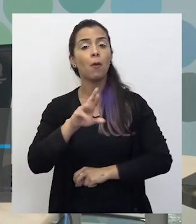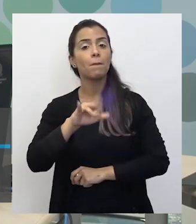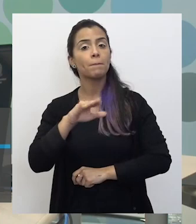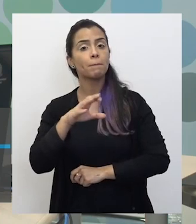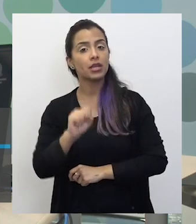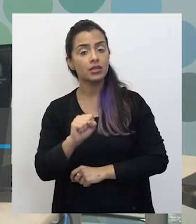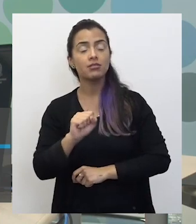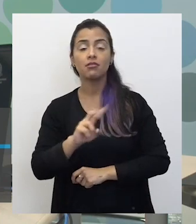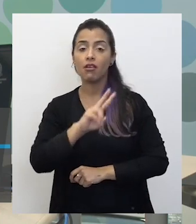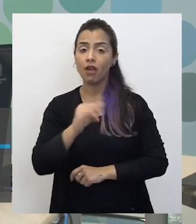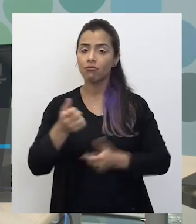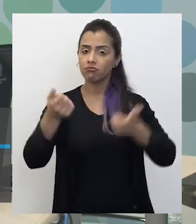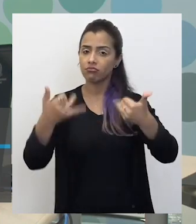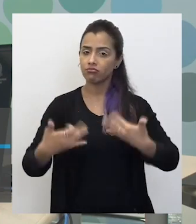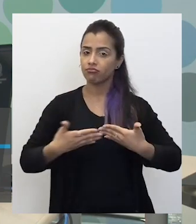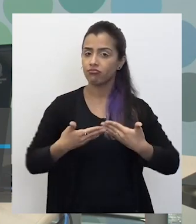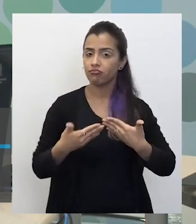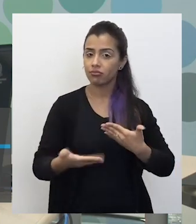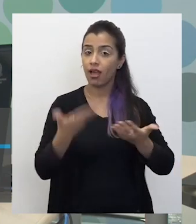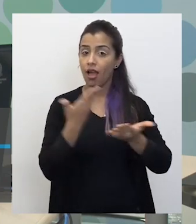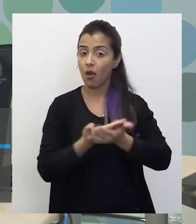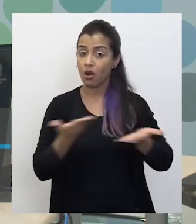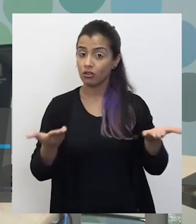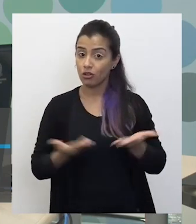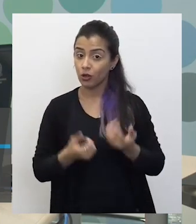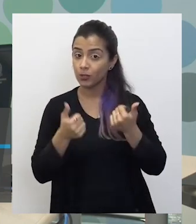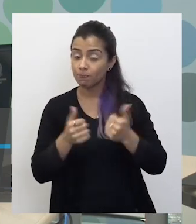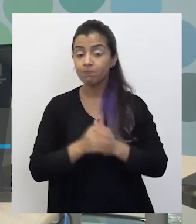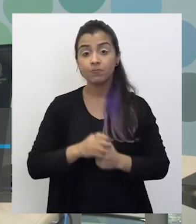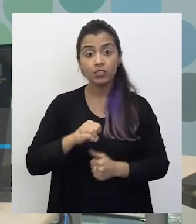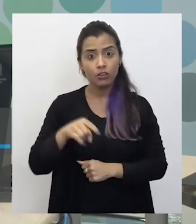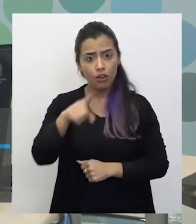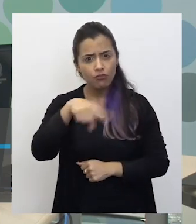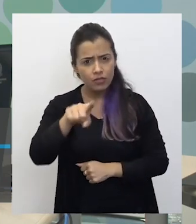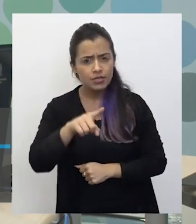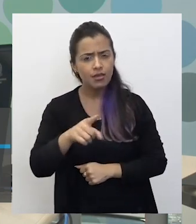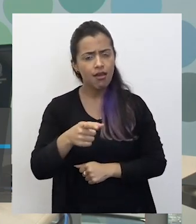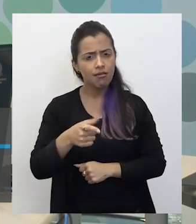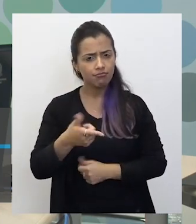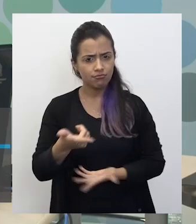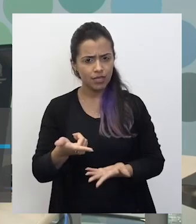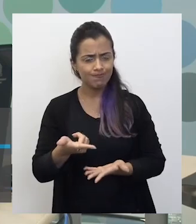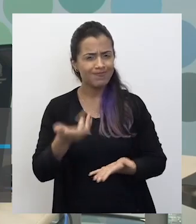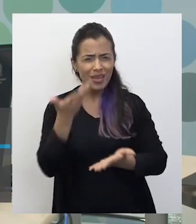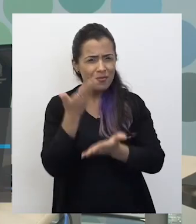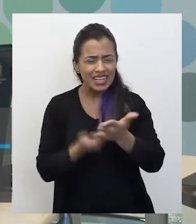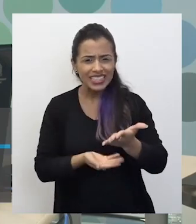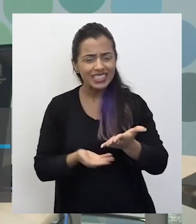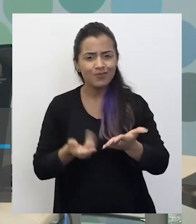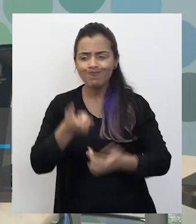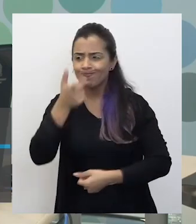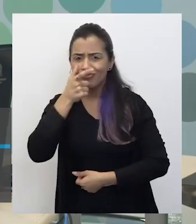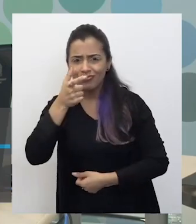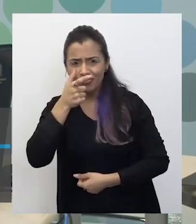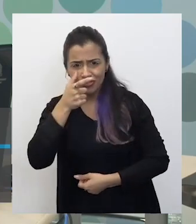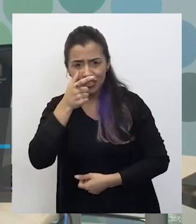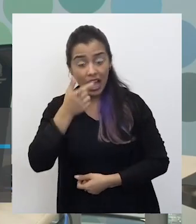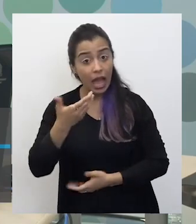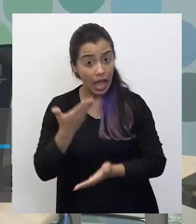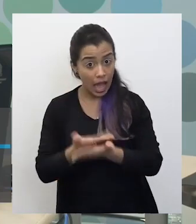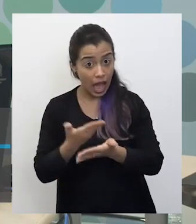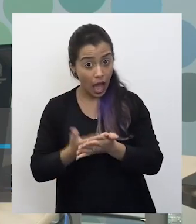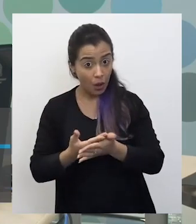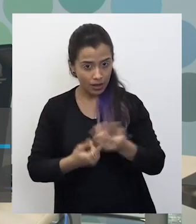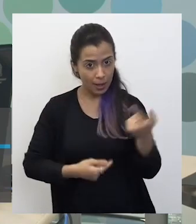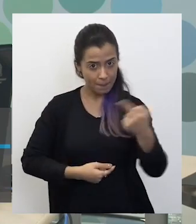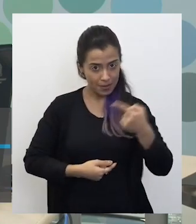a nossa aula de hoje. Se você, aluno, por um acaso, perdeu, não conseguiu assistir a aula inicial, a